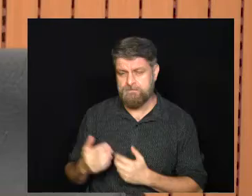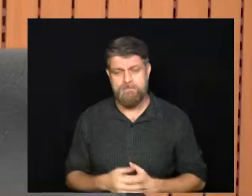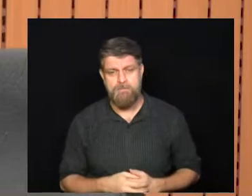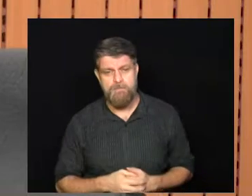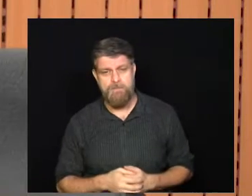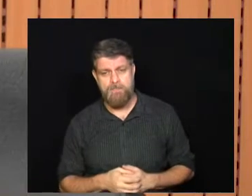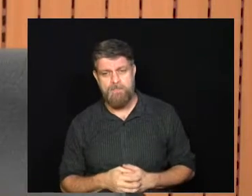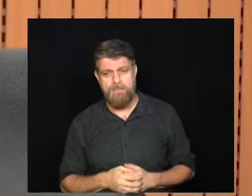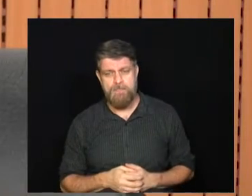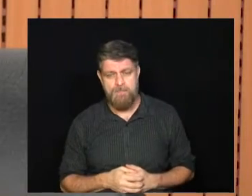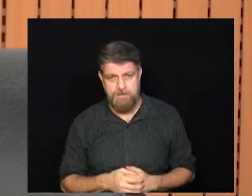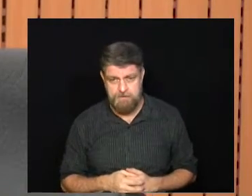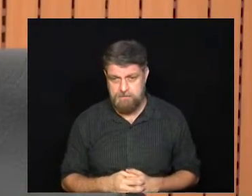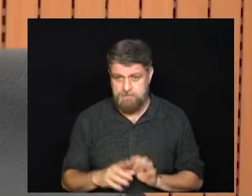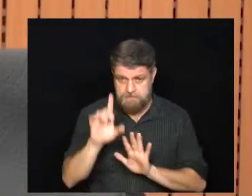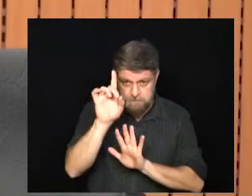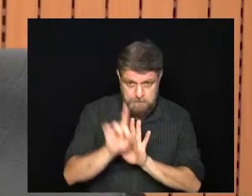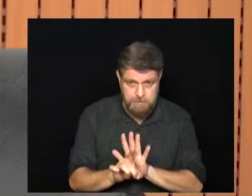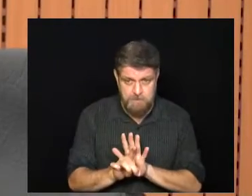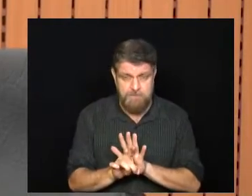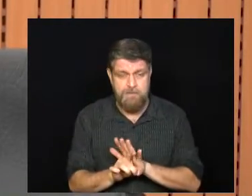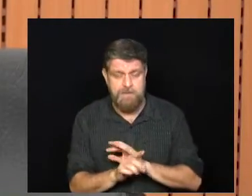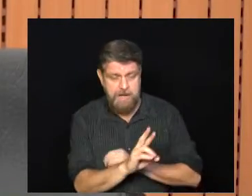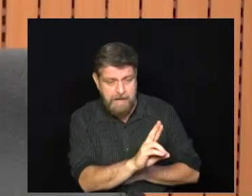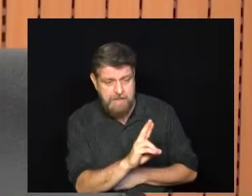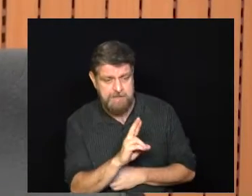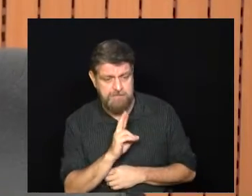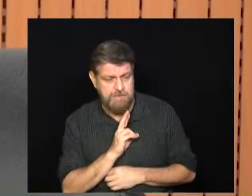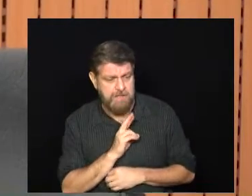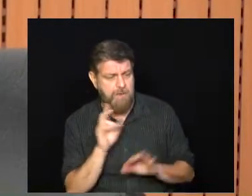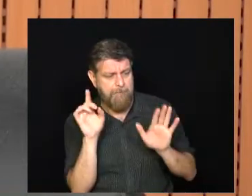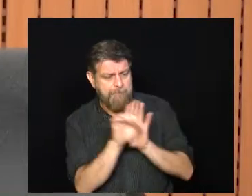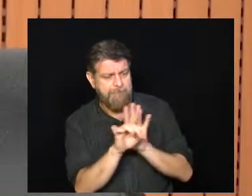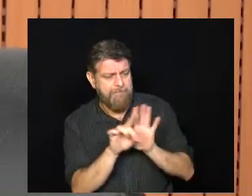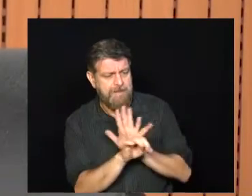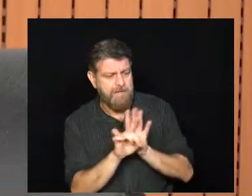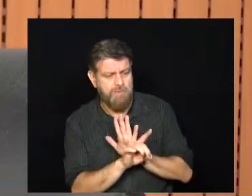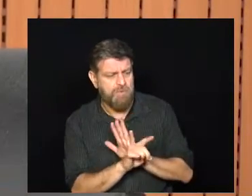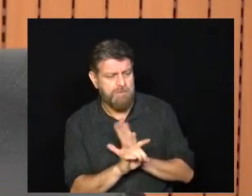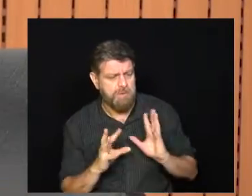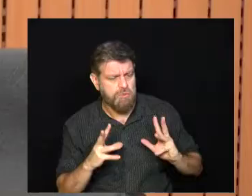o diretor prefere responder uma a uma ou prefere que façam todas as perguntas, João Carlos?